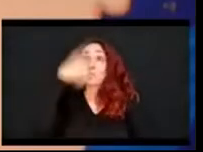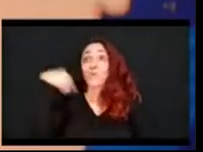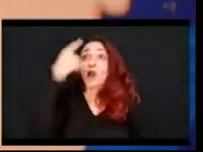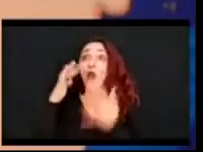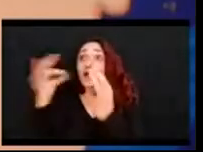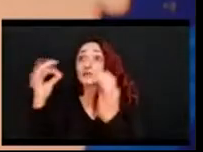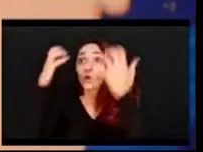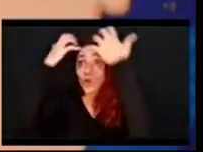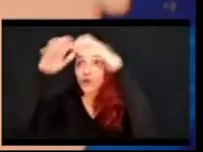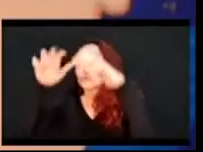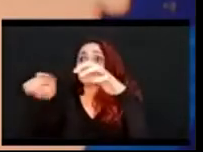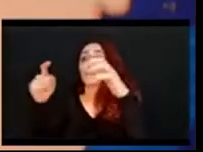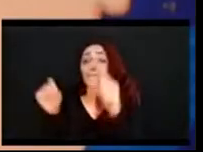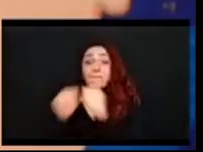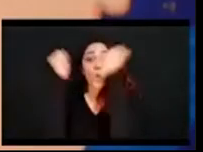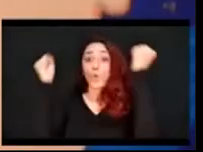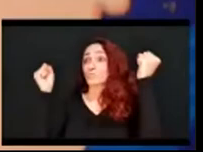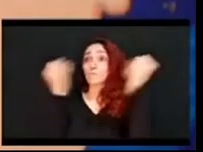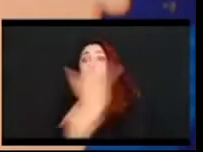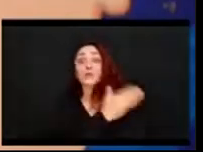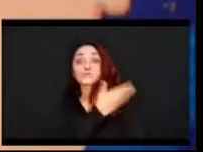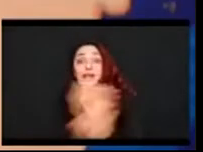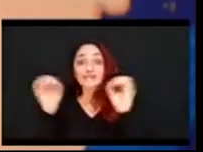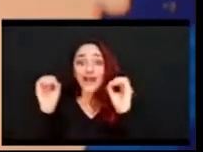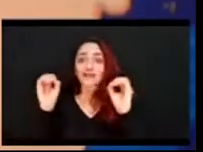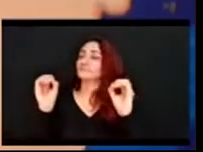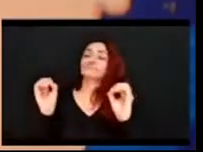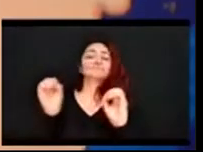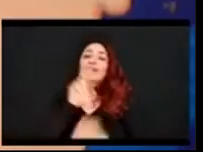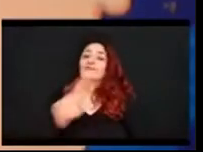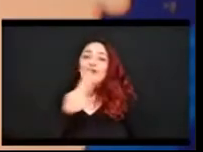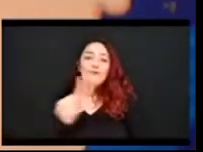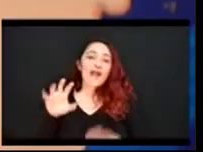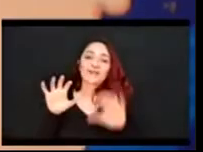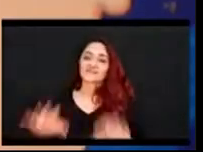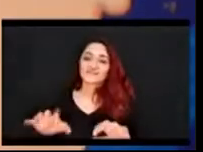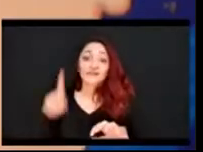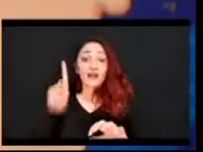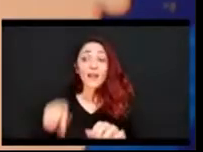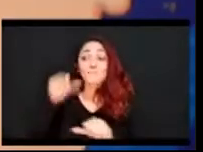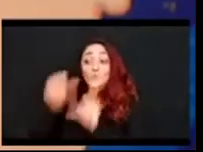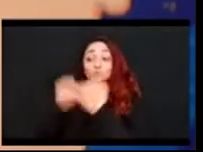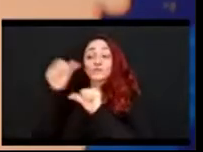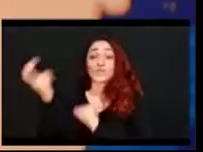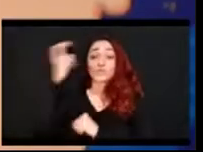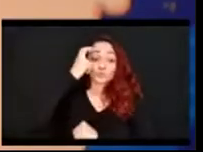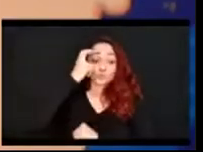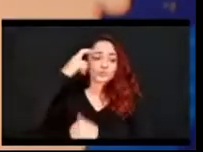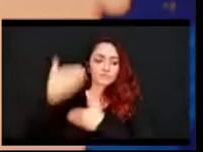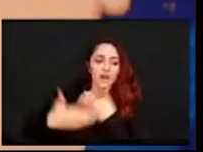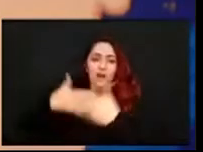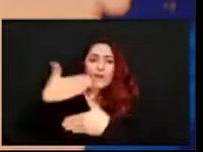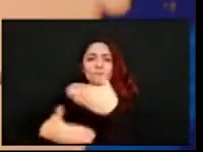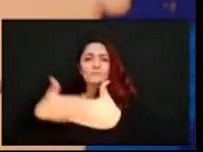né Sem Preconceito então é o vestimento ao longo prazo é uma mudança de Cultura olhar para essa agenda então eu vejo que a gente chega nos